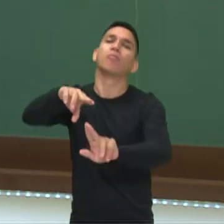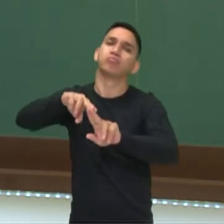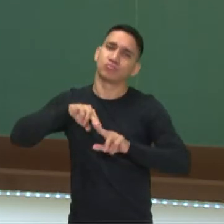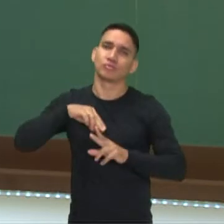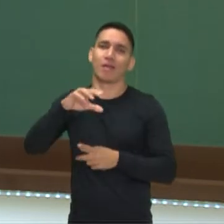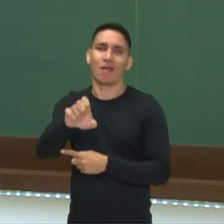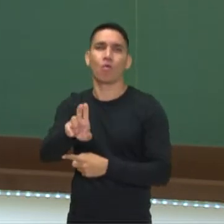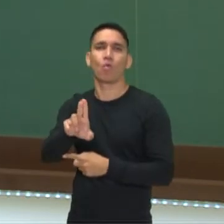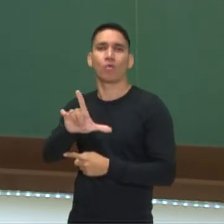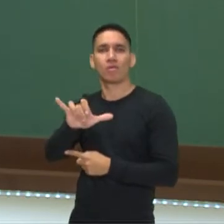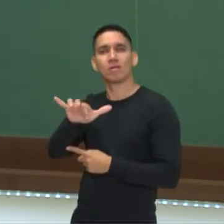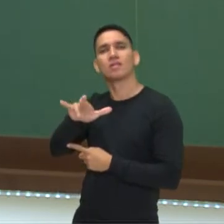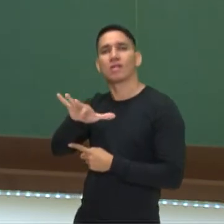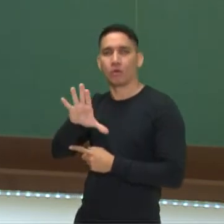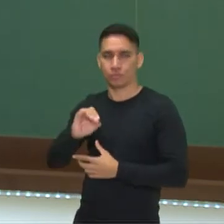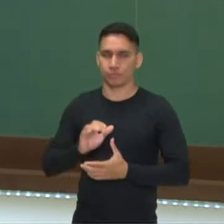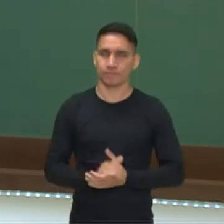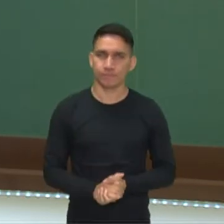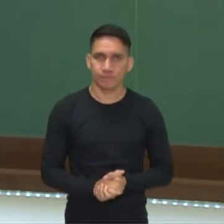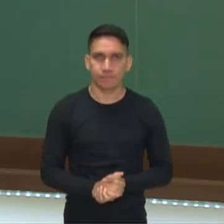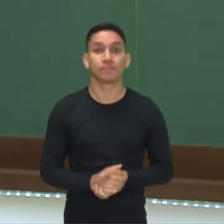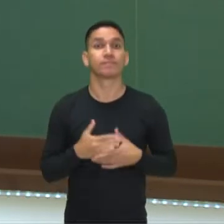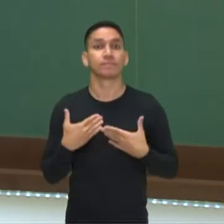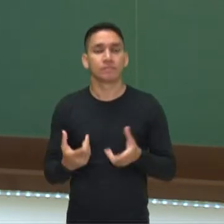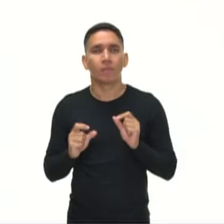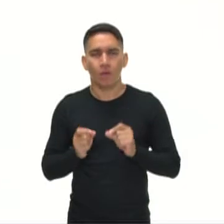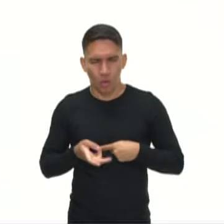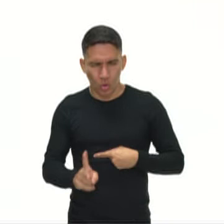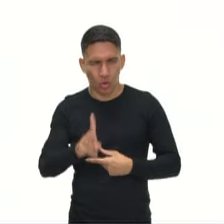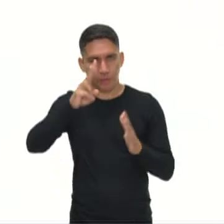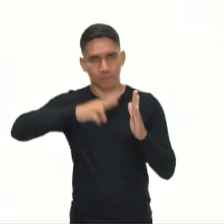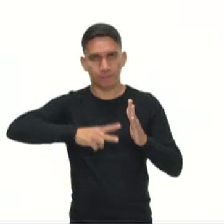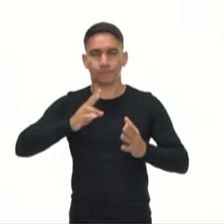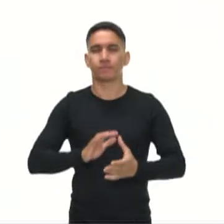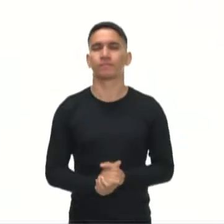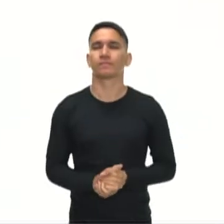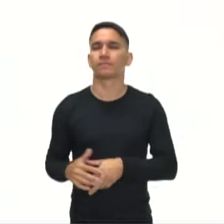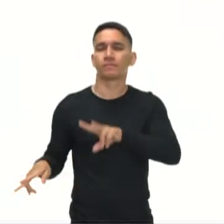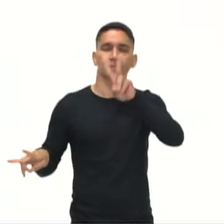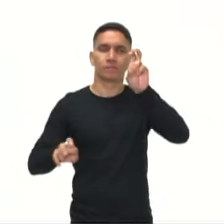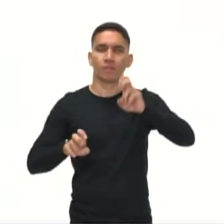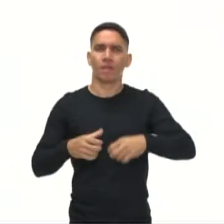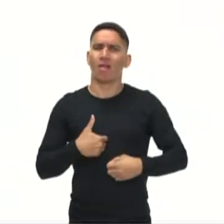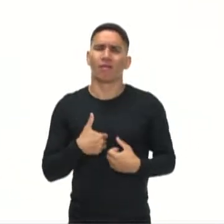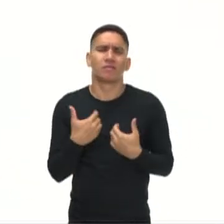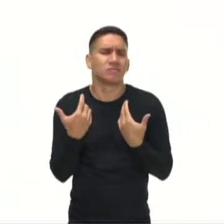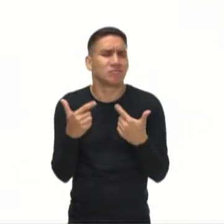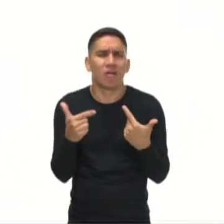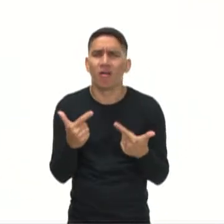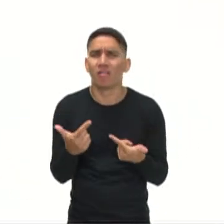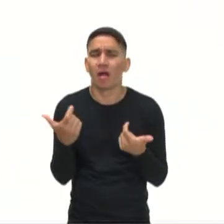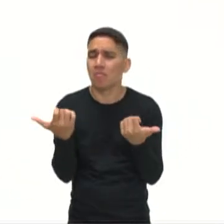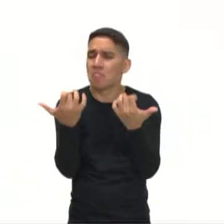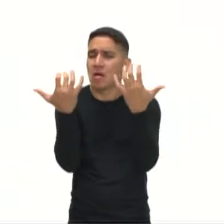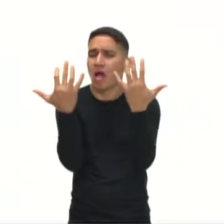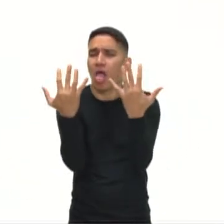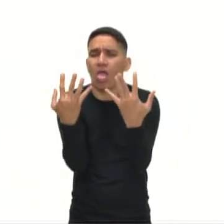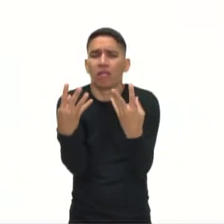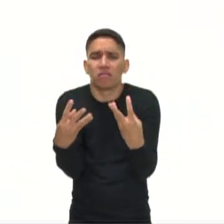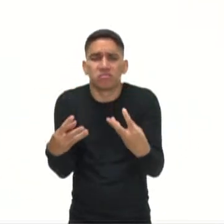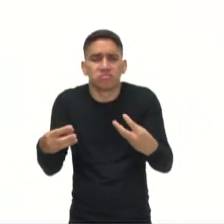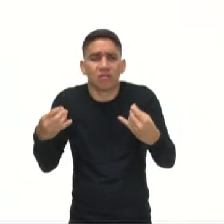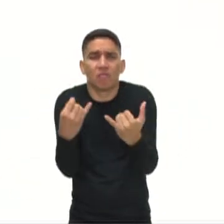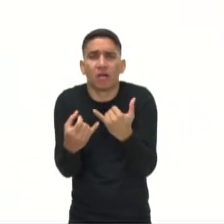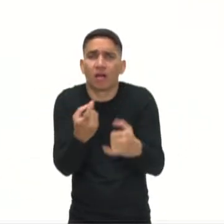poema. Continuando a leitura. Eu não tinha estas mãos sem força, tão paradas